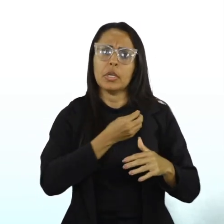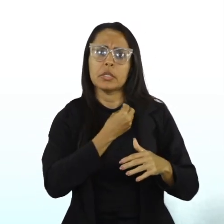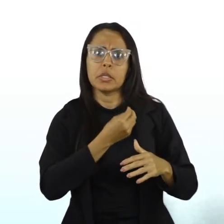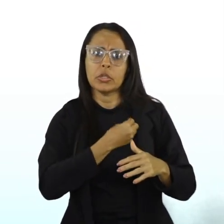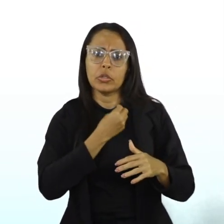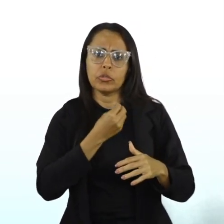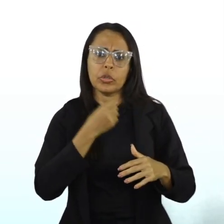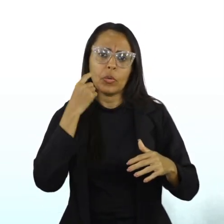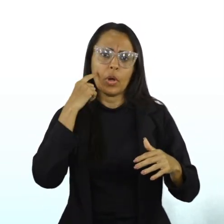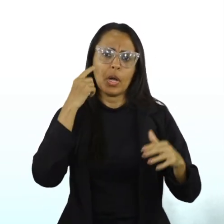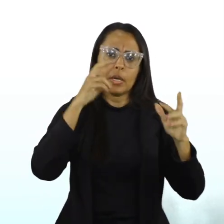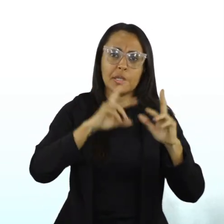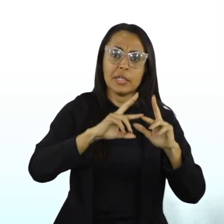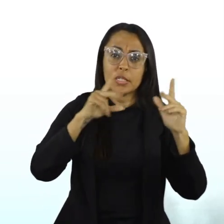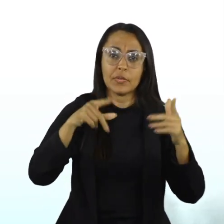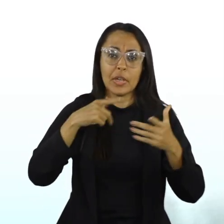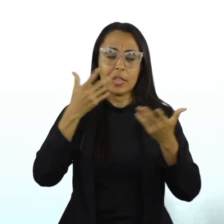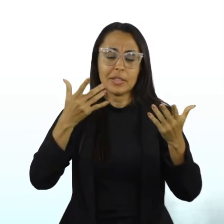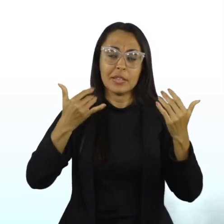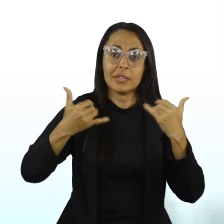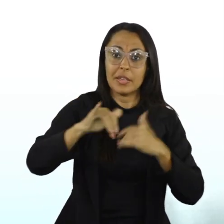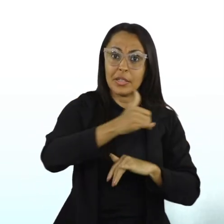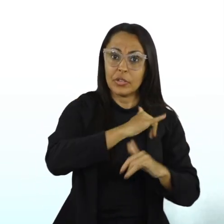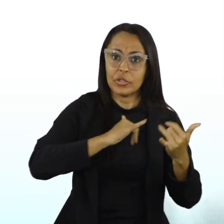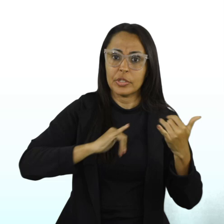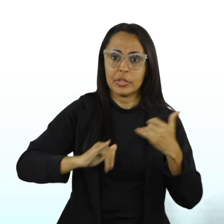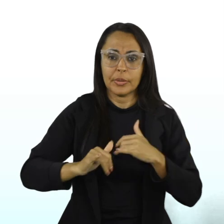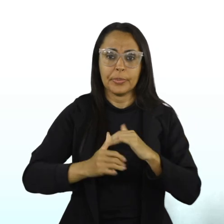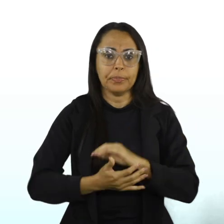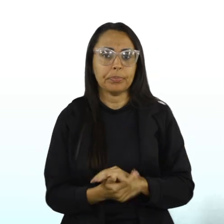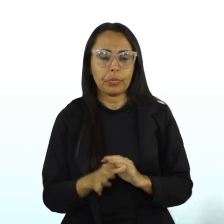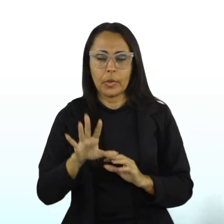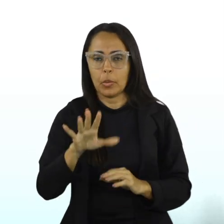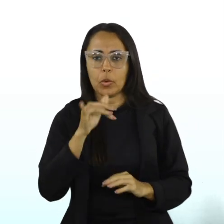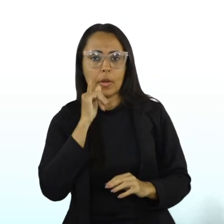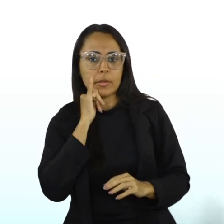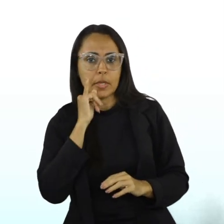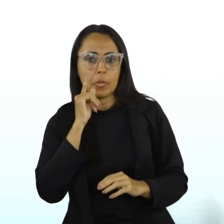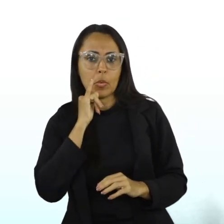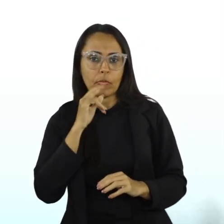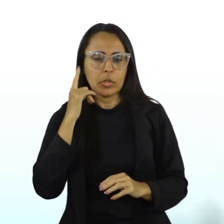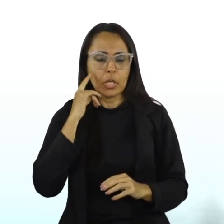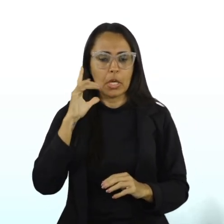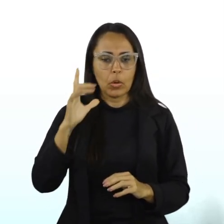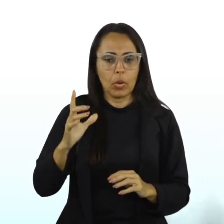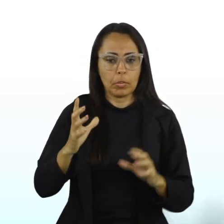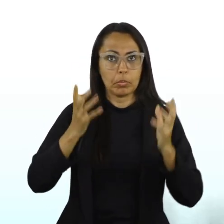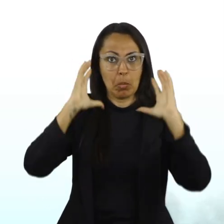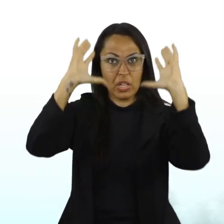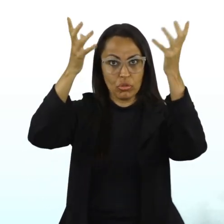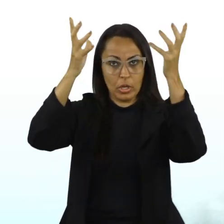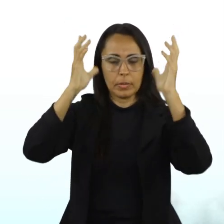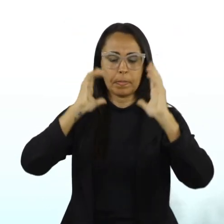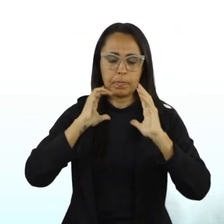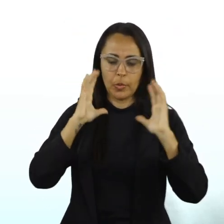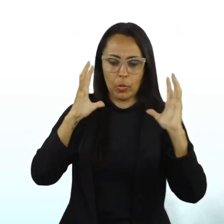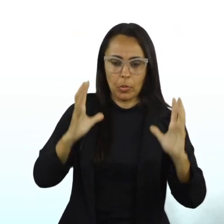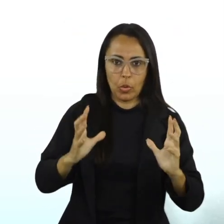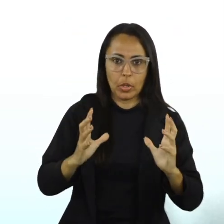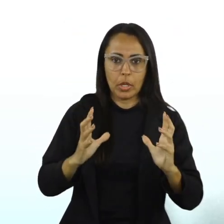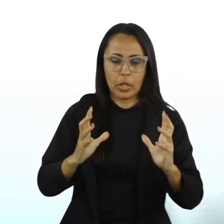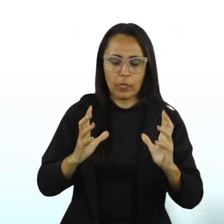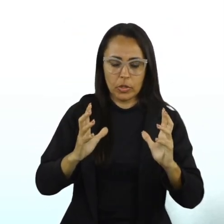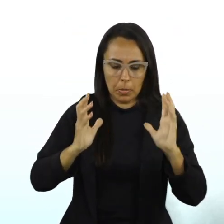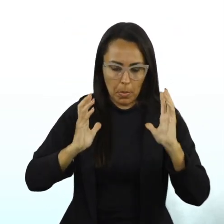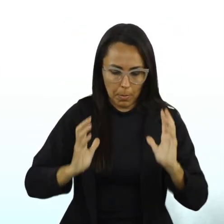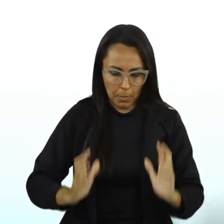uma dissipação dessa energia. Ou seja, por exemplo, imagine você segurando uma bola de basquete. Quando você a